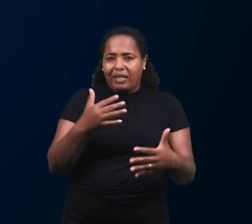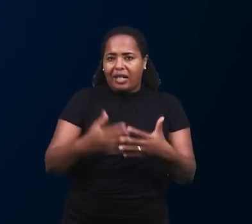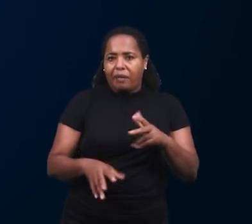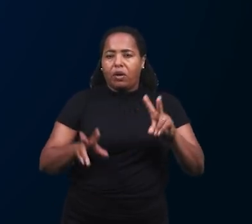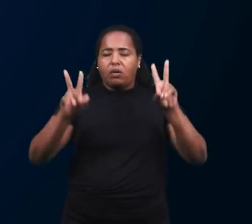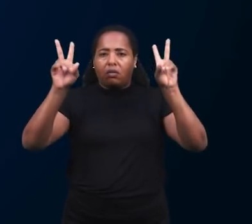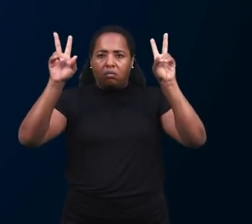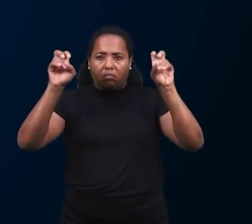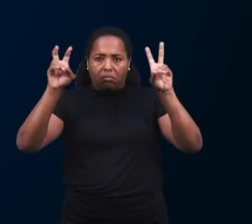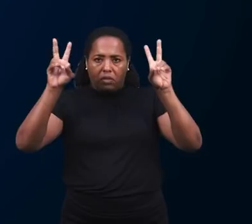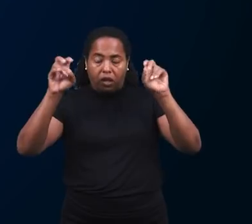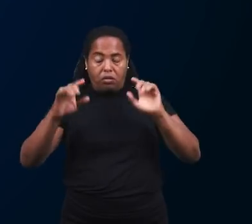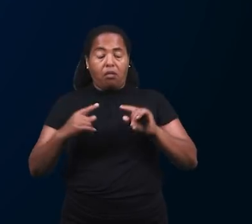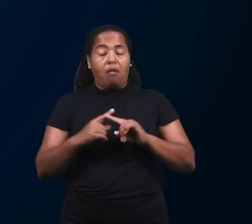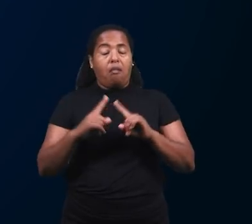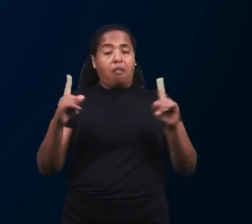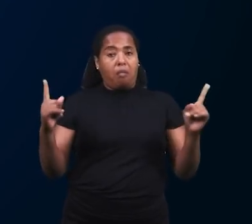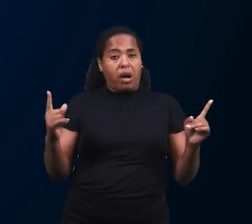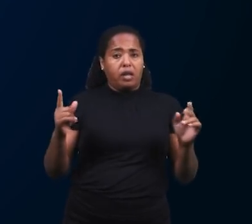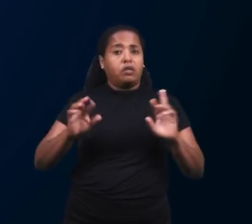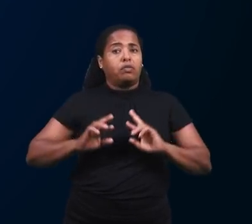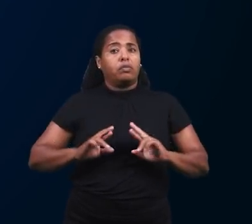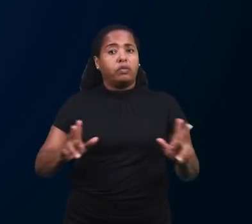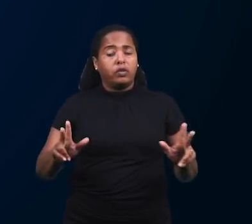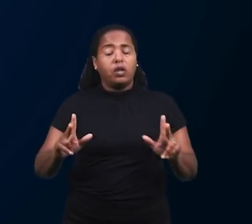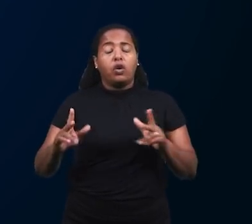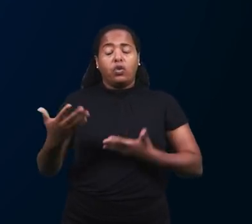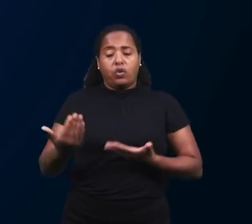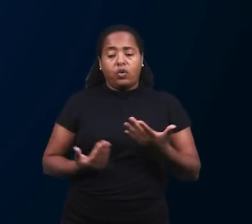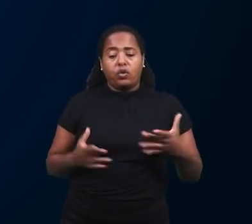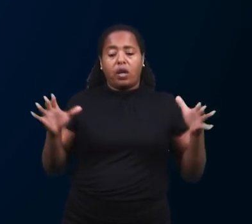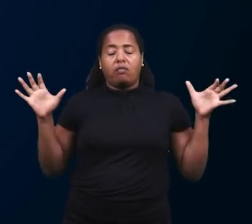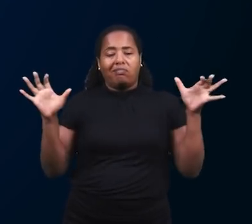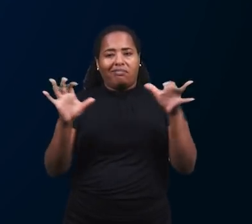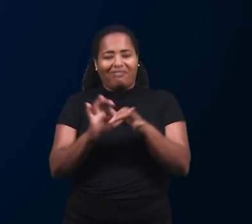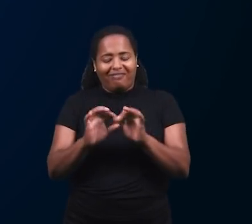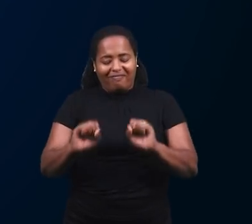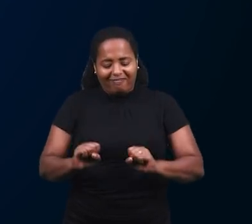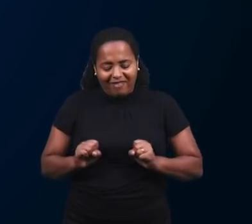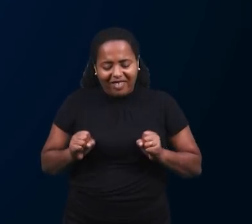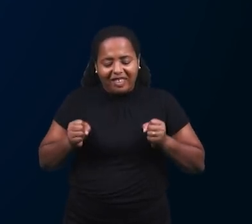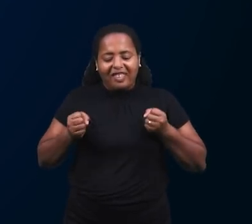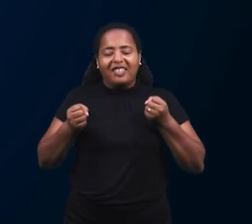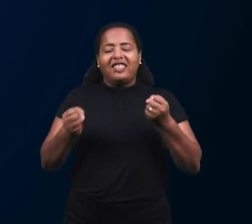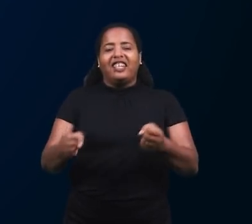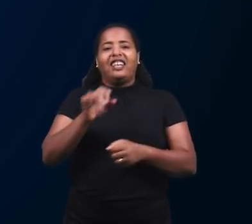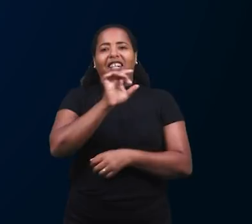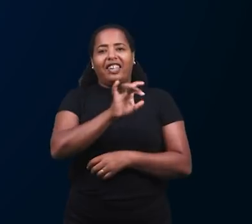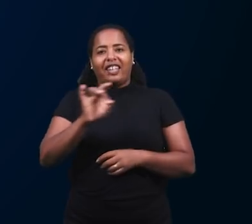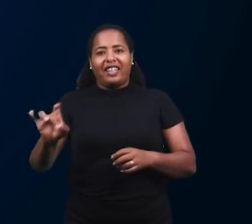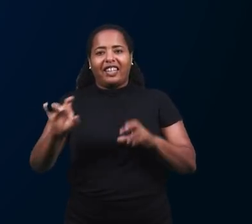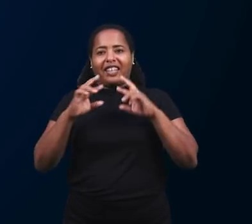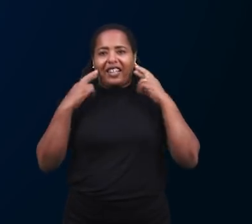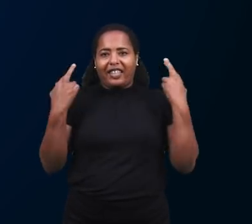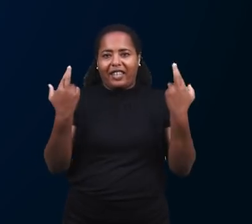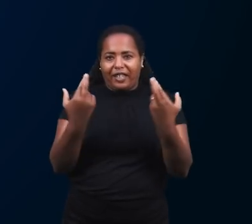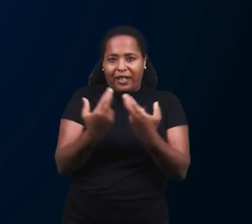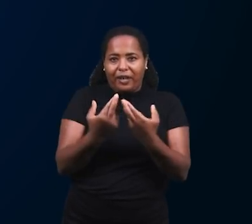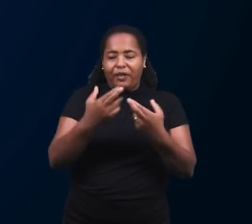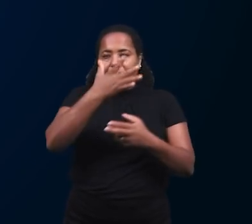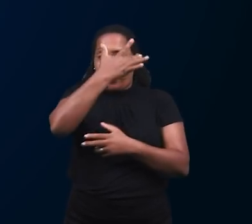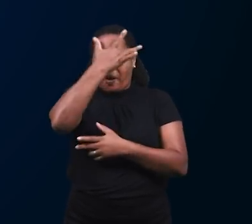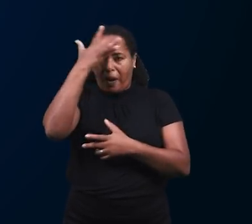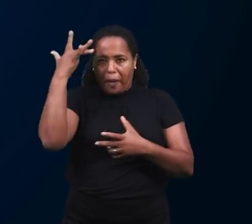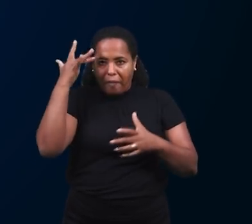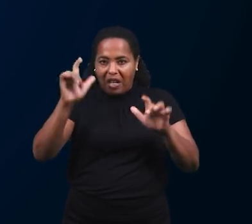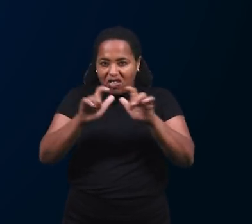a participar dos assuntos abordados na EBD. Pelo contrário, os irmãos têm se reunido, têm se empenhado,